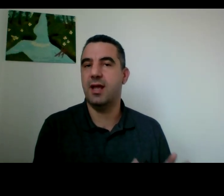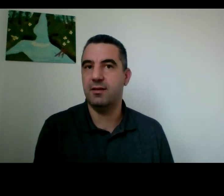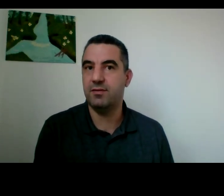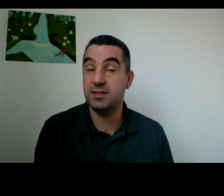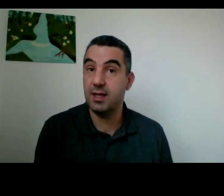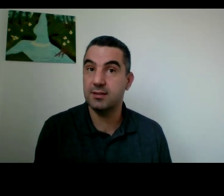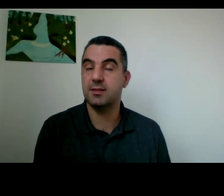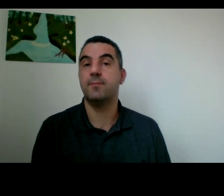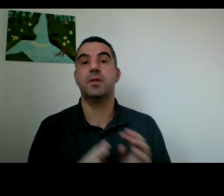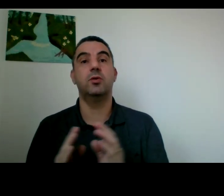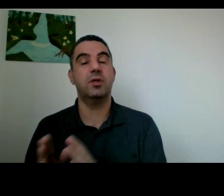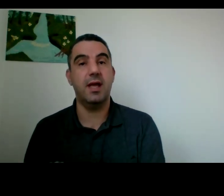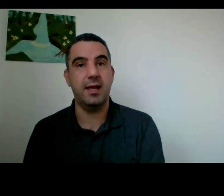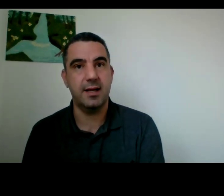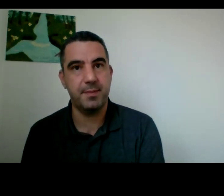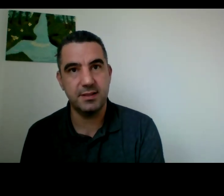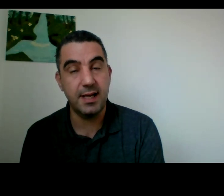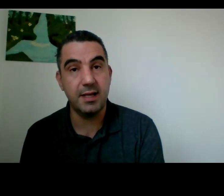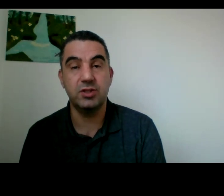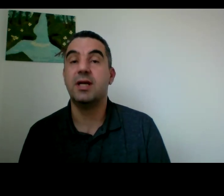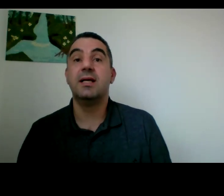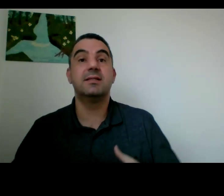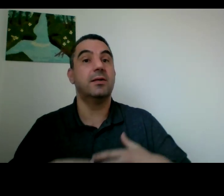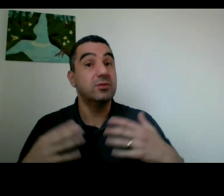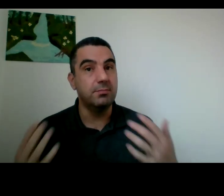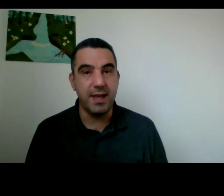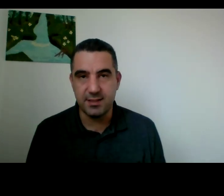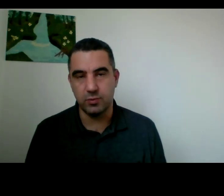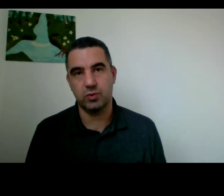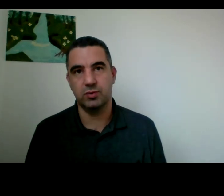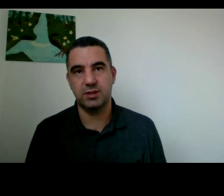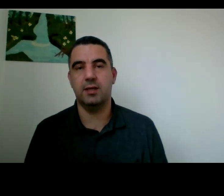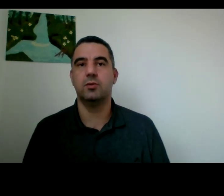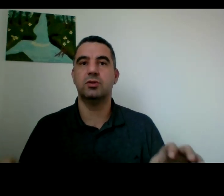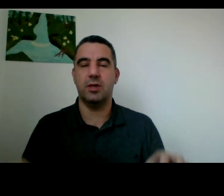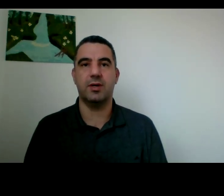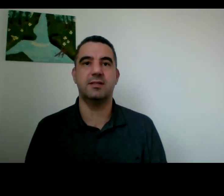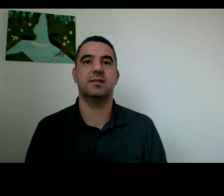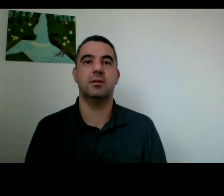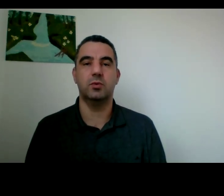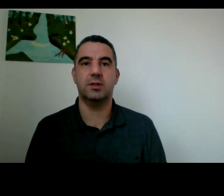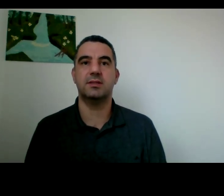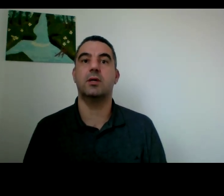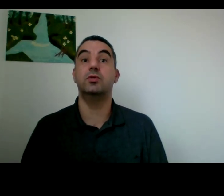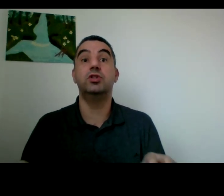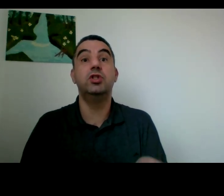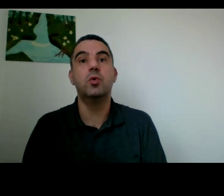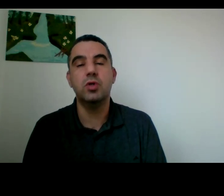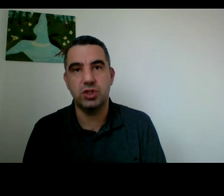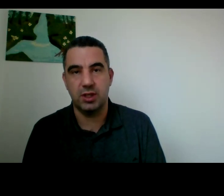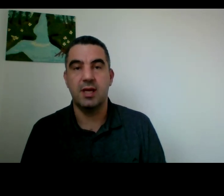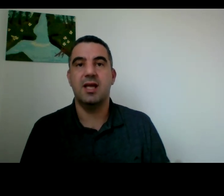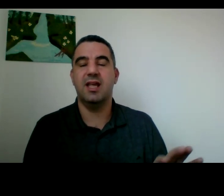do que é deficiência e do que é incapacidade, que são os mesmos conceitos da Organização Mundial da Saúde